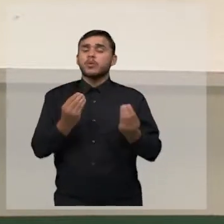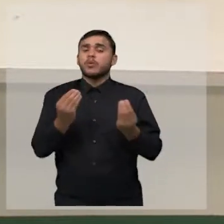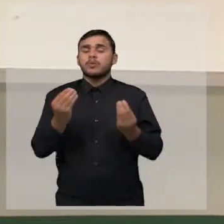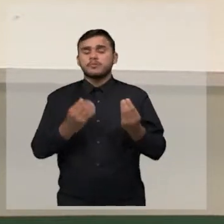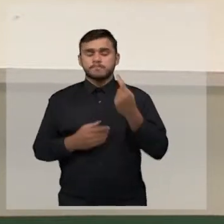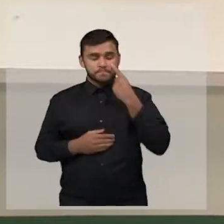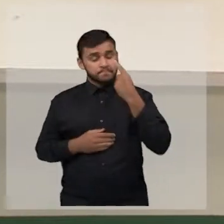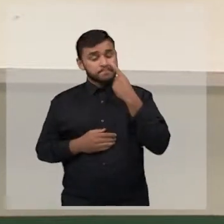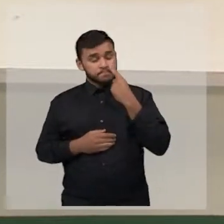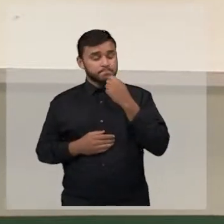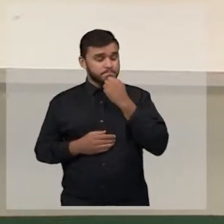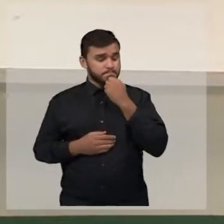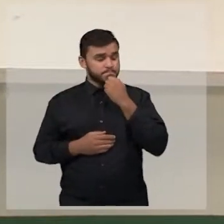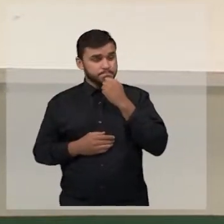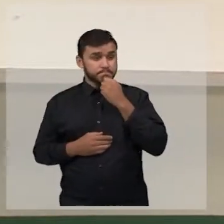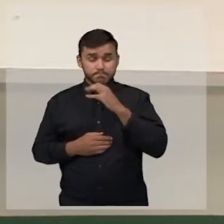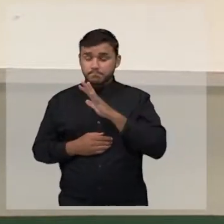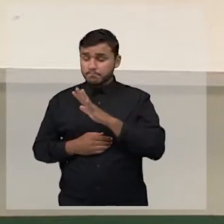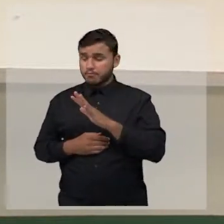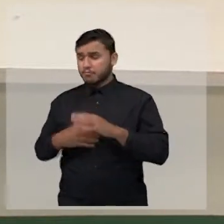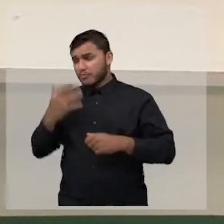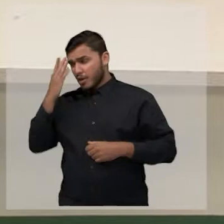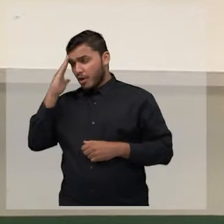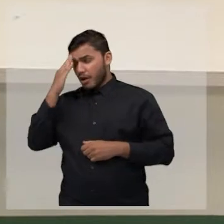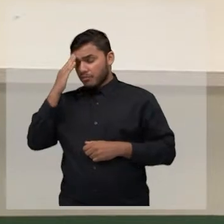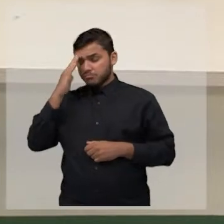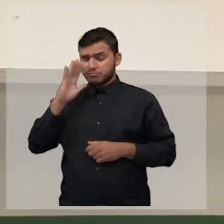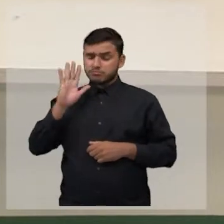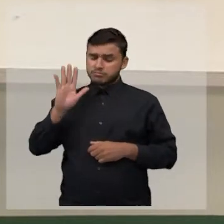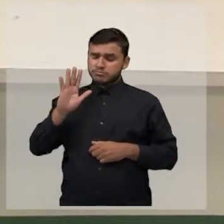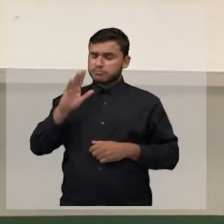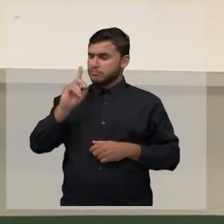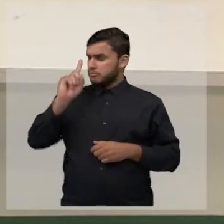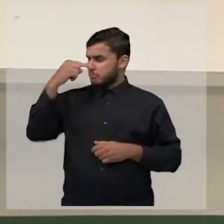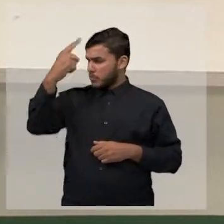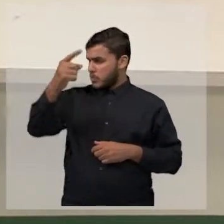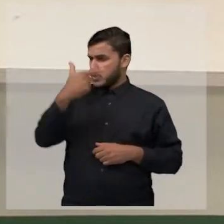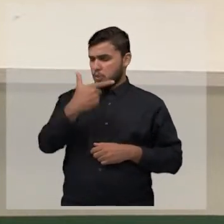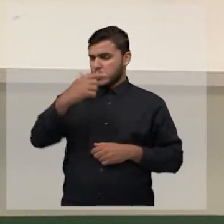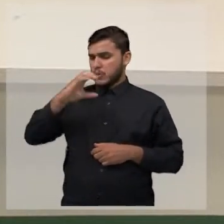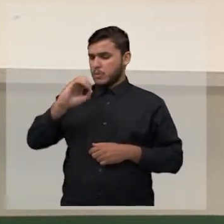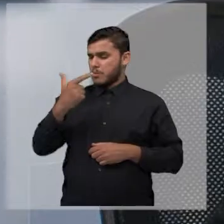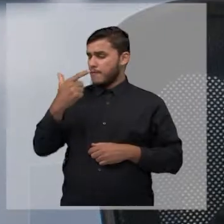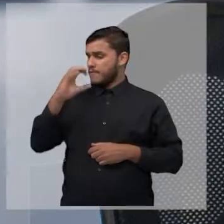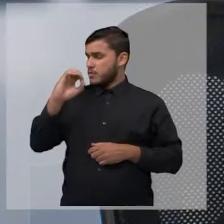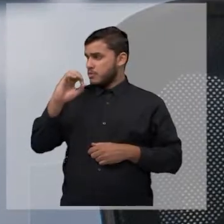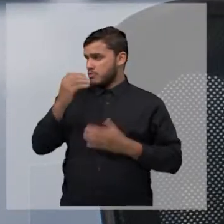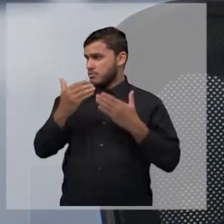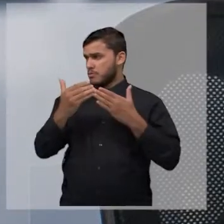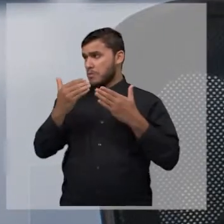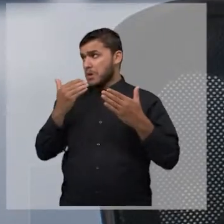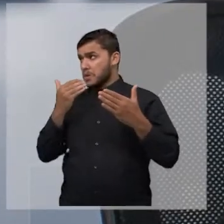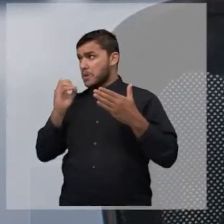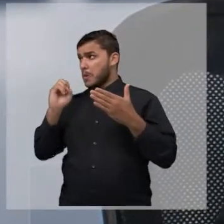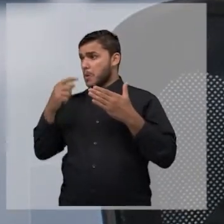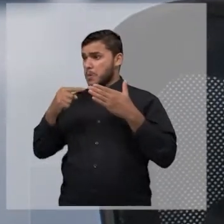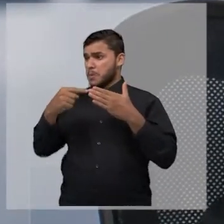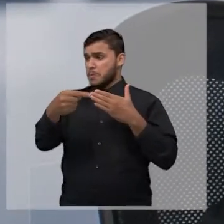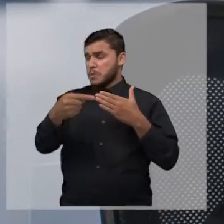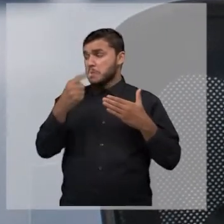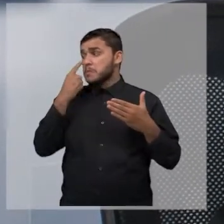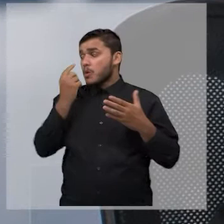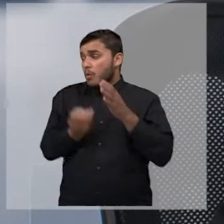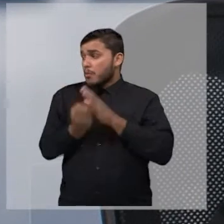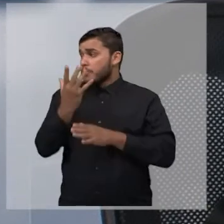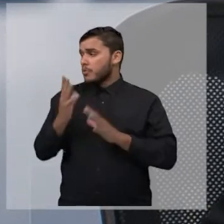ele tem dois caminhos na minha avaliação. Ele pode se fundir depois de 2020, as eleições municipais, ou antes. Uhum. E eu acho que, de